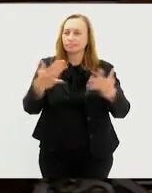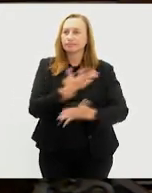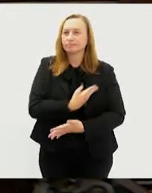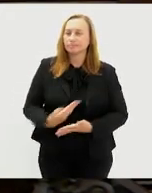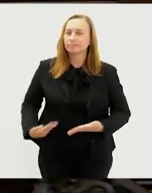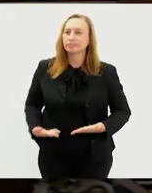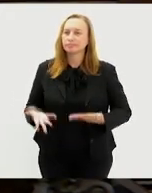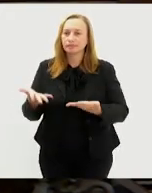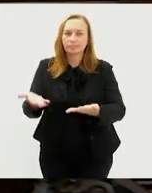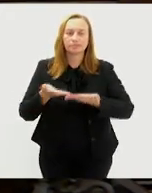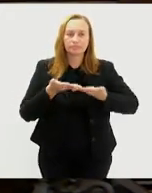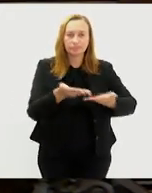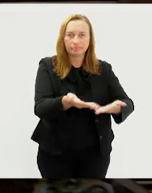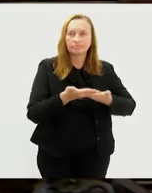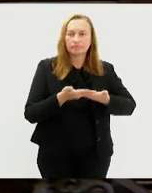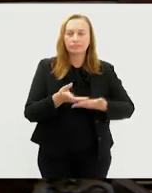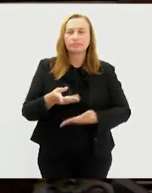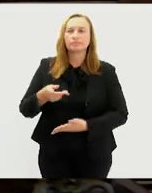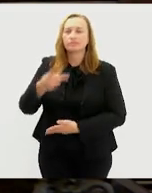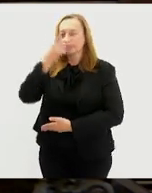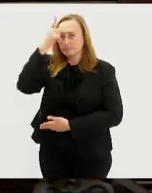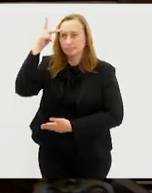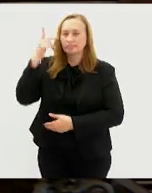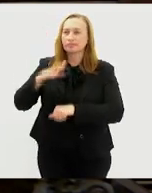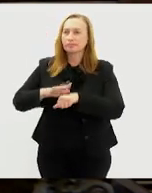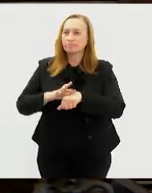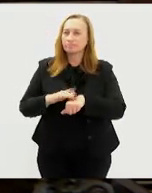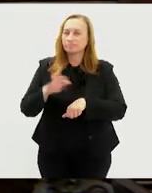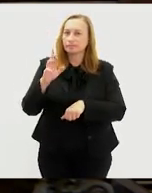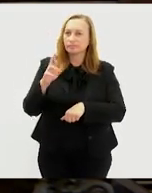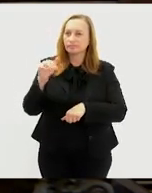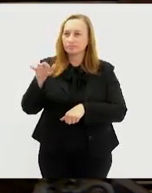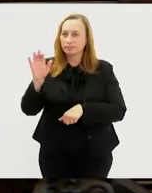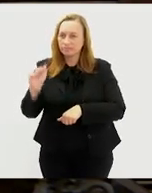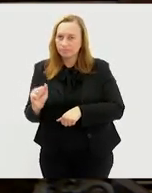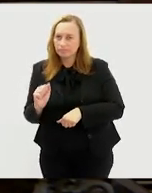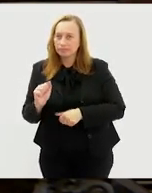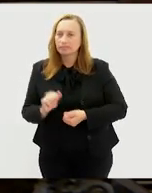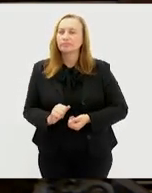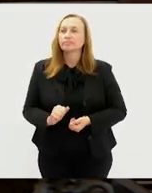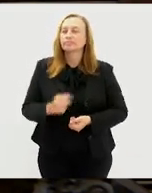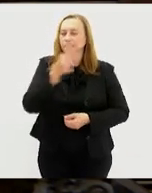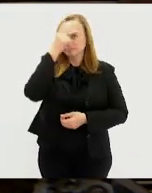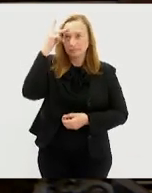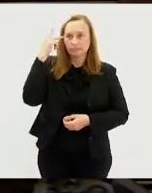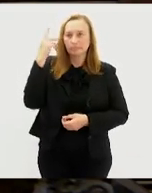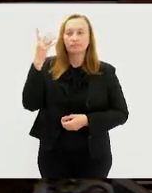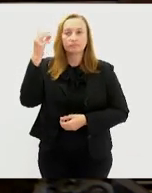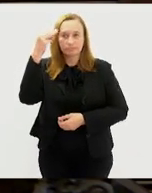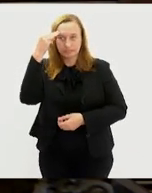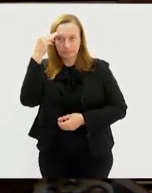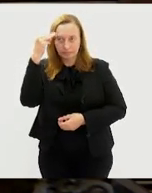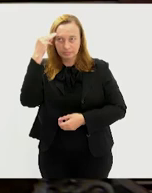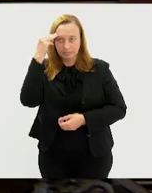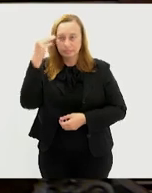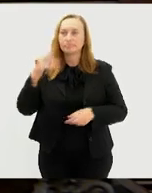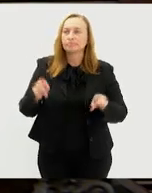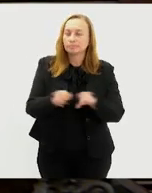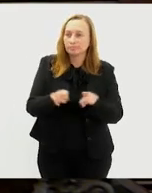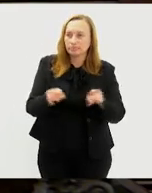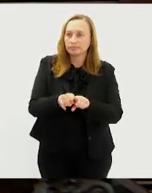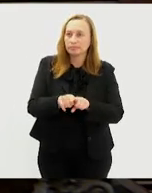chamando as pessoas com doenças raras chamando o pessoal da Saúde Mental chamando também o pessoal da